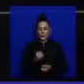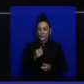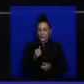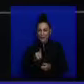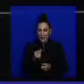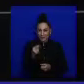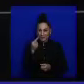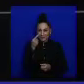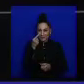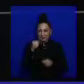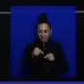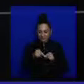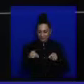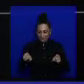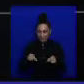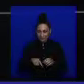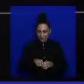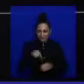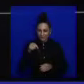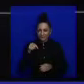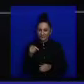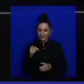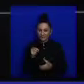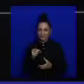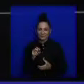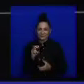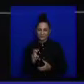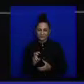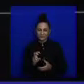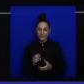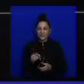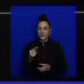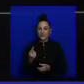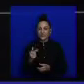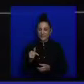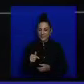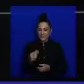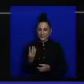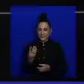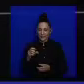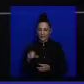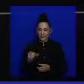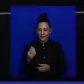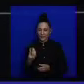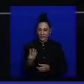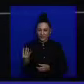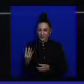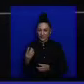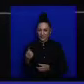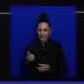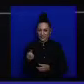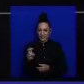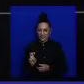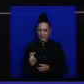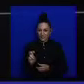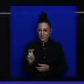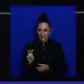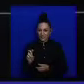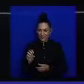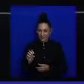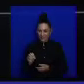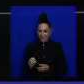Muito bem, vamos confirmar os 5 números sorteados. 17, 49, 44,